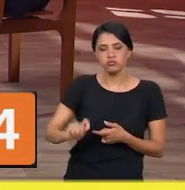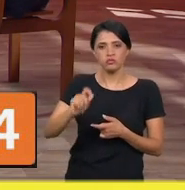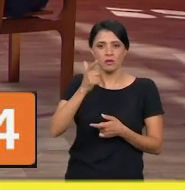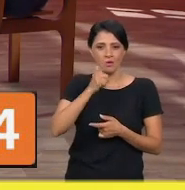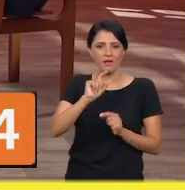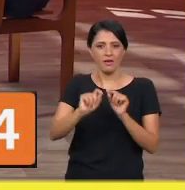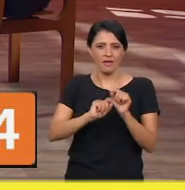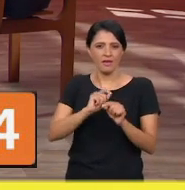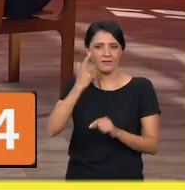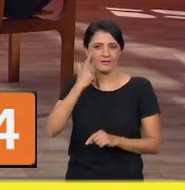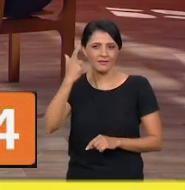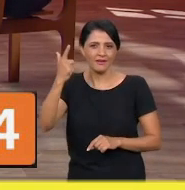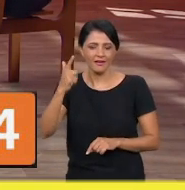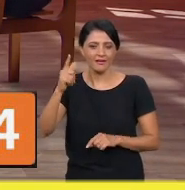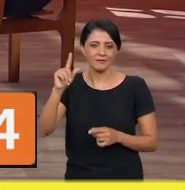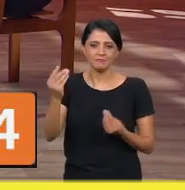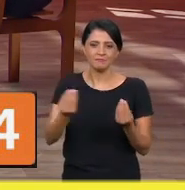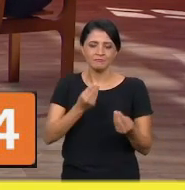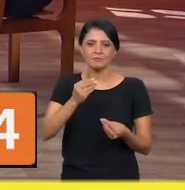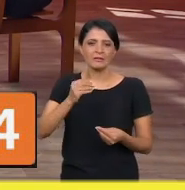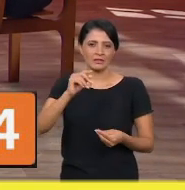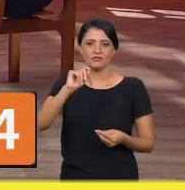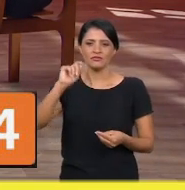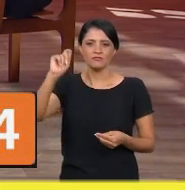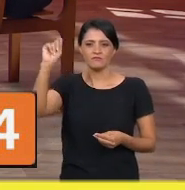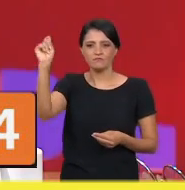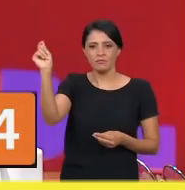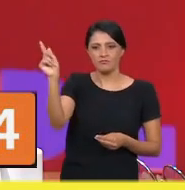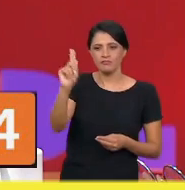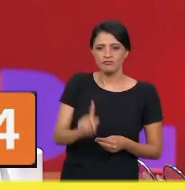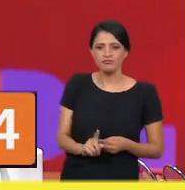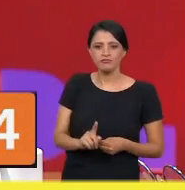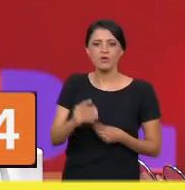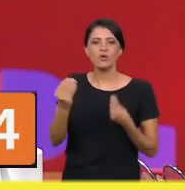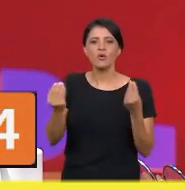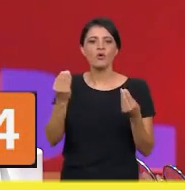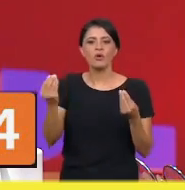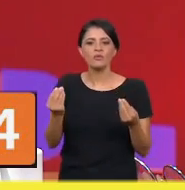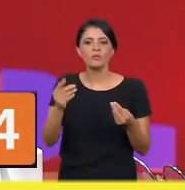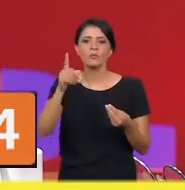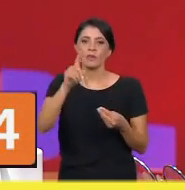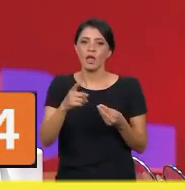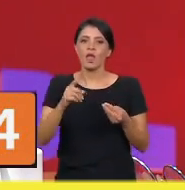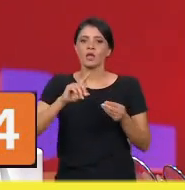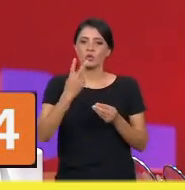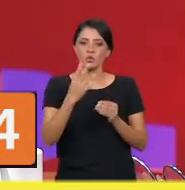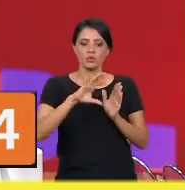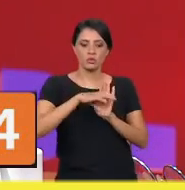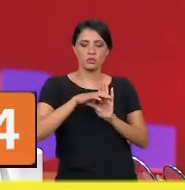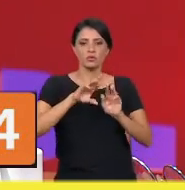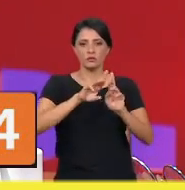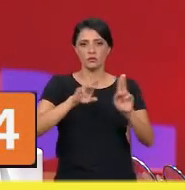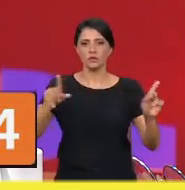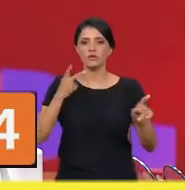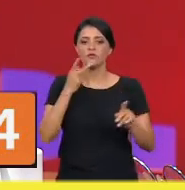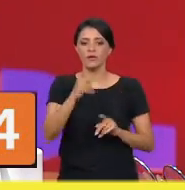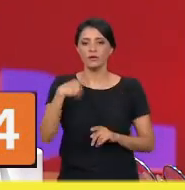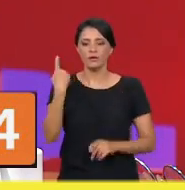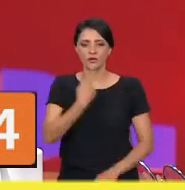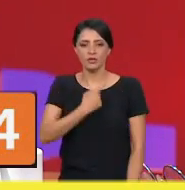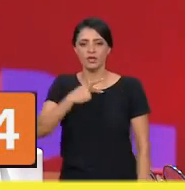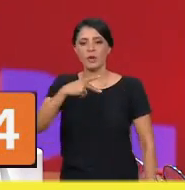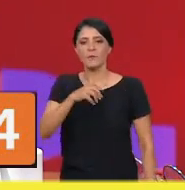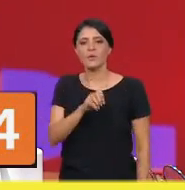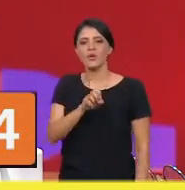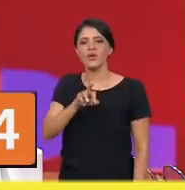ideia? Esse surgimento vem um pouco disso também? São dois conceitos diferentes. Quando a gente fala que nós somos poeira de